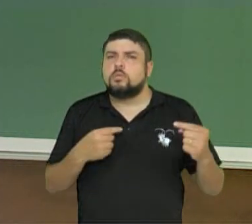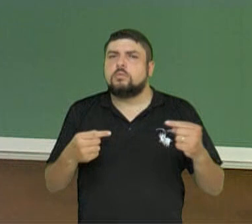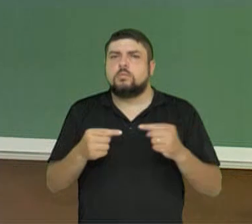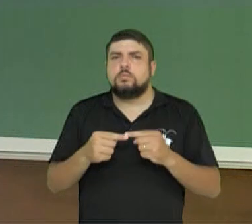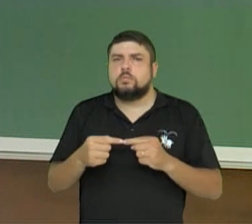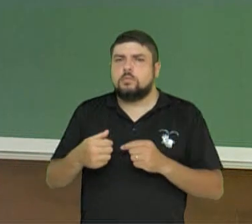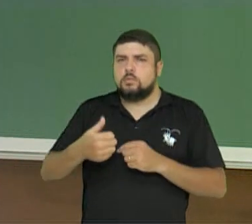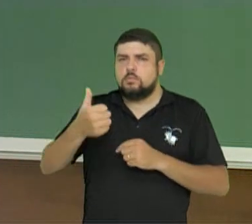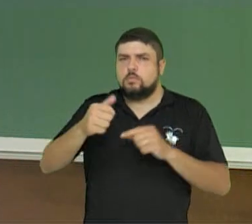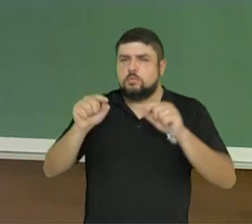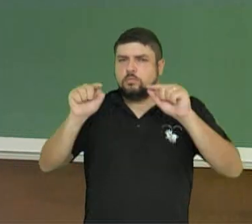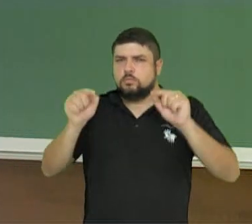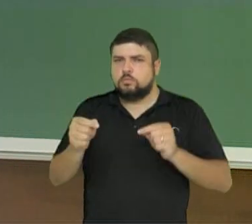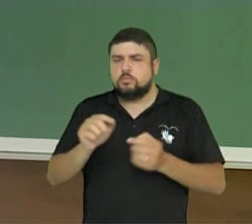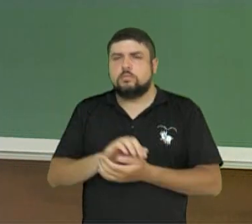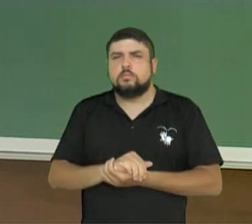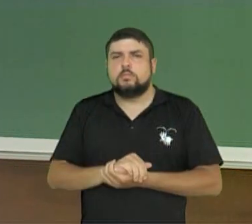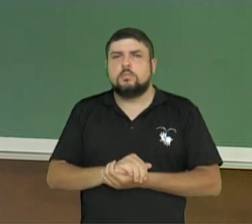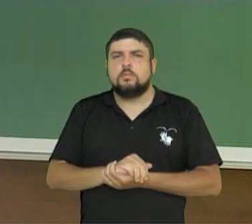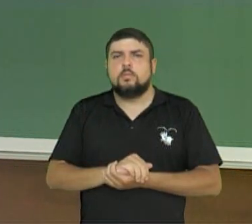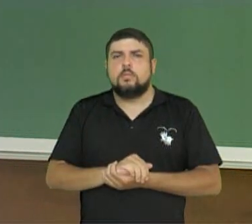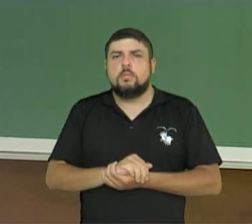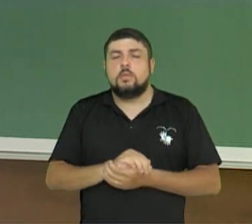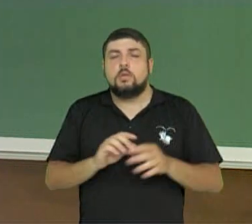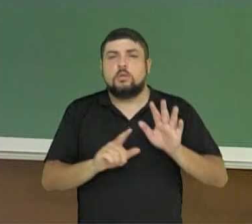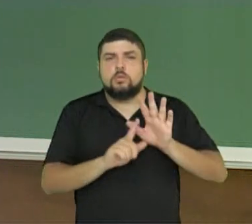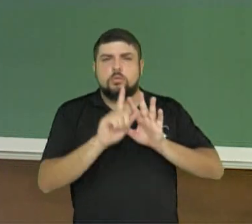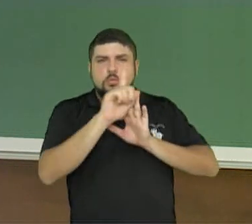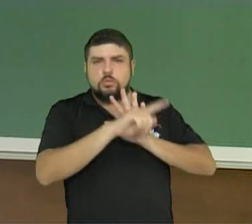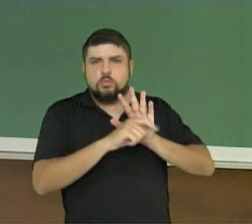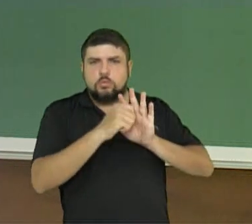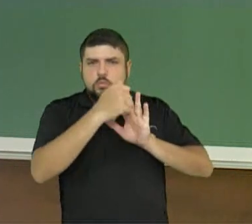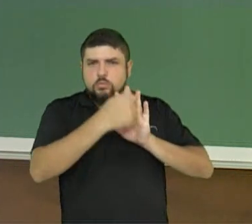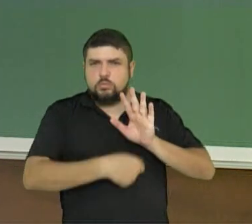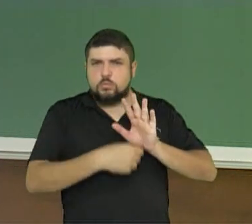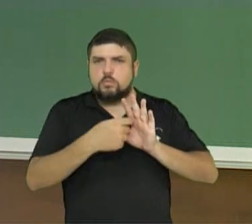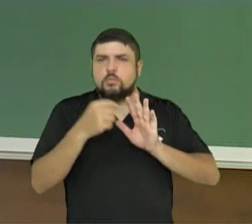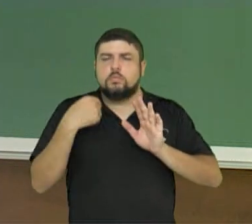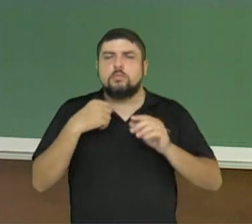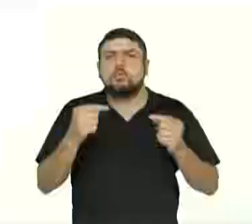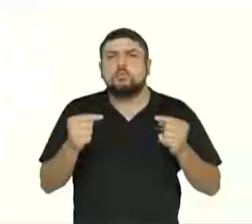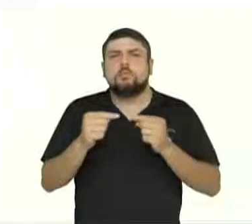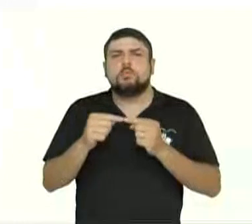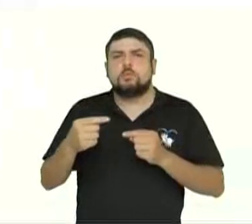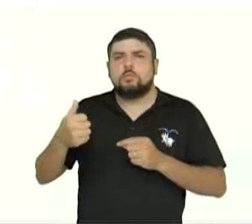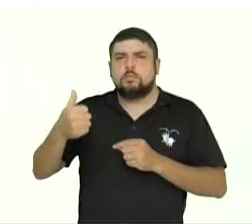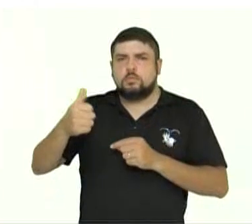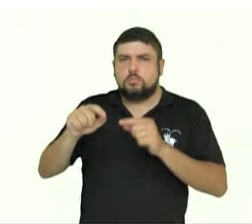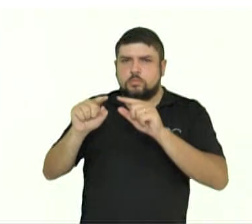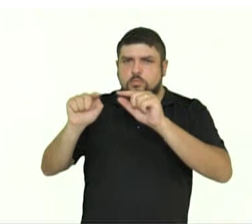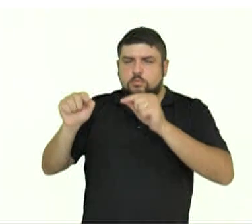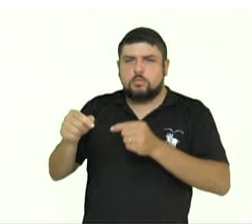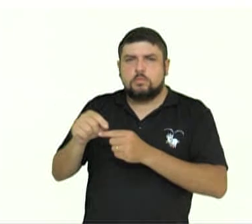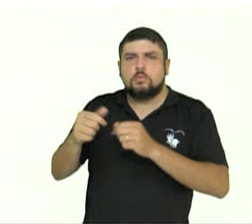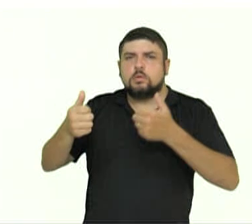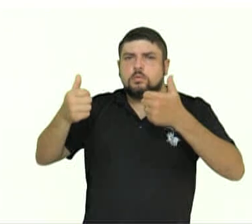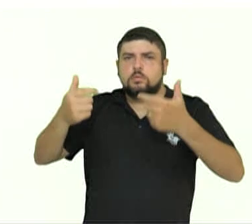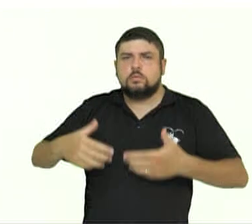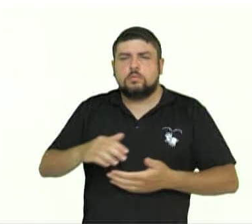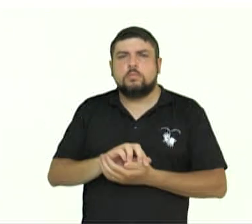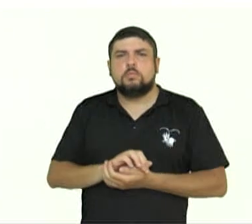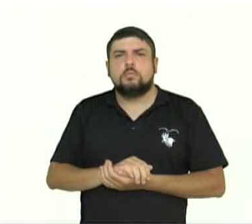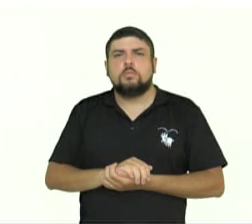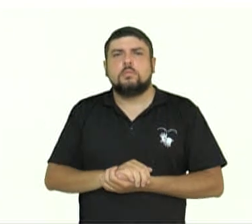definição. Esse tipo de texto, esse gênero textual, ele está de acordo com a primeira definição que diz: a historieta